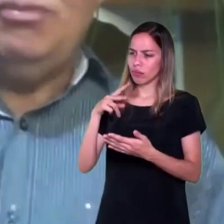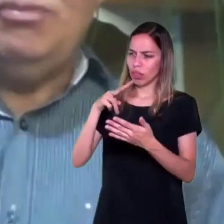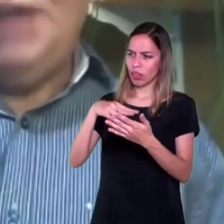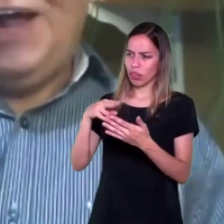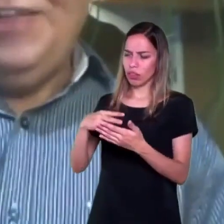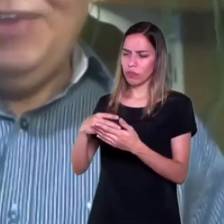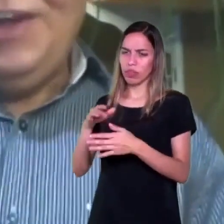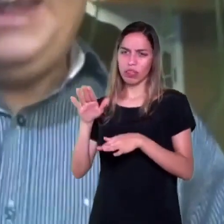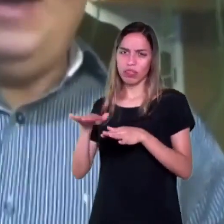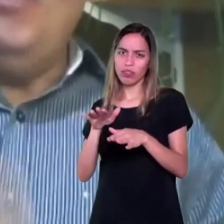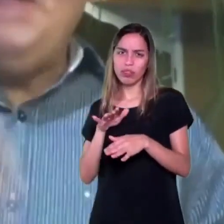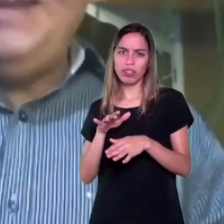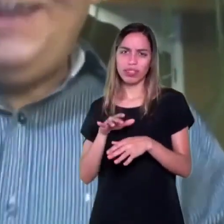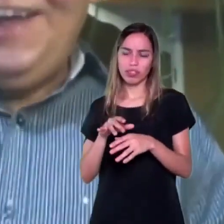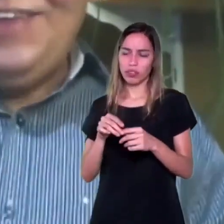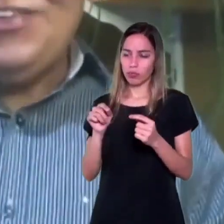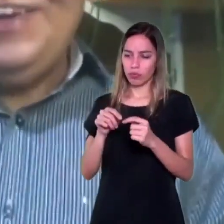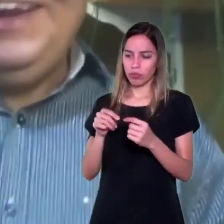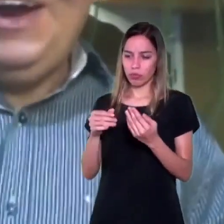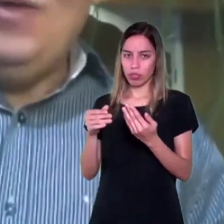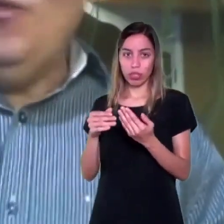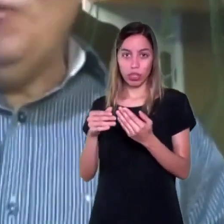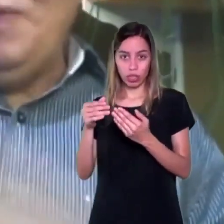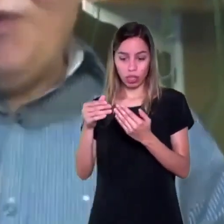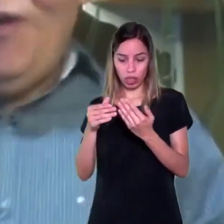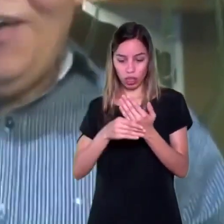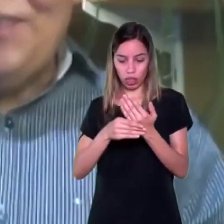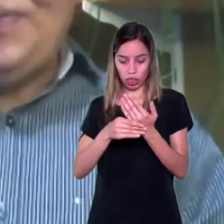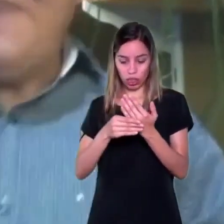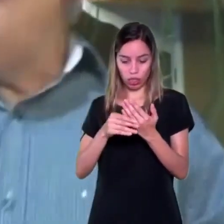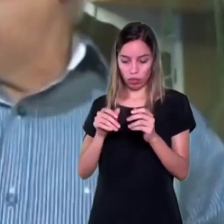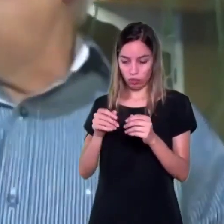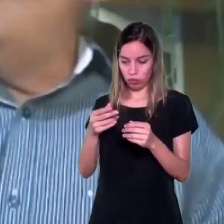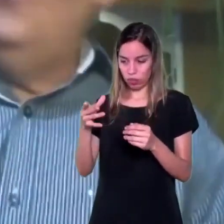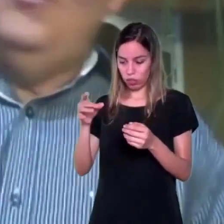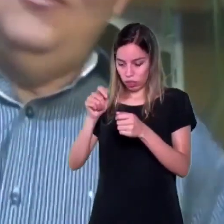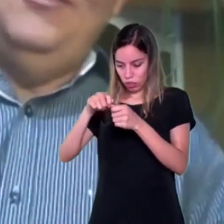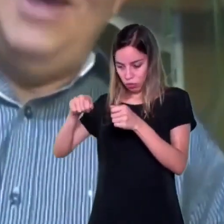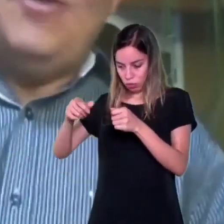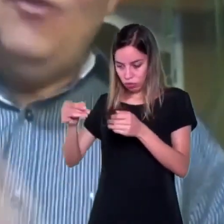livro, né? Um bilhete, uma nota,